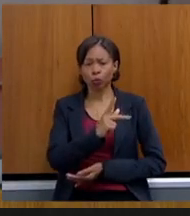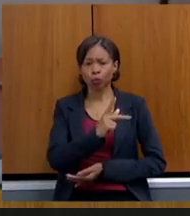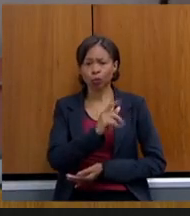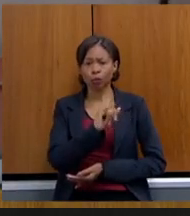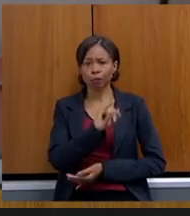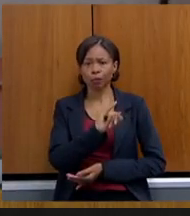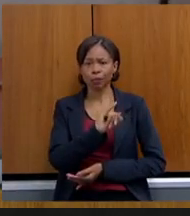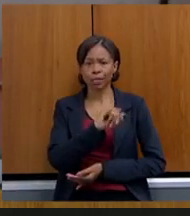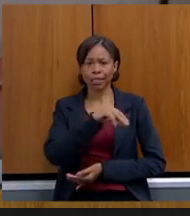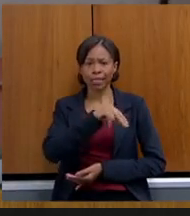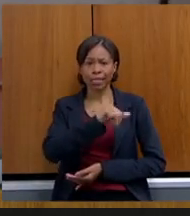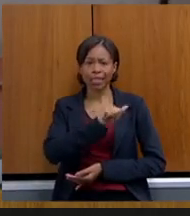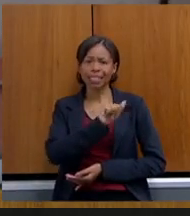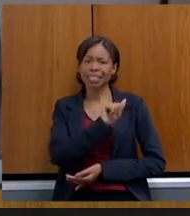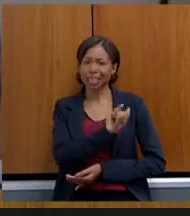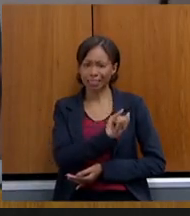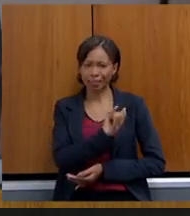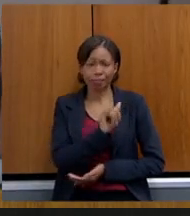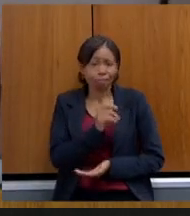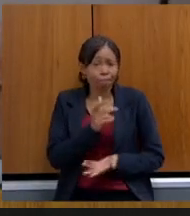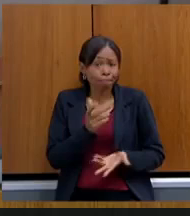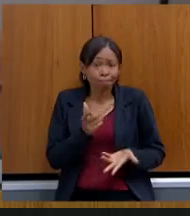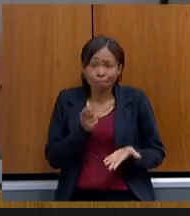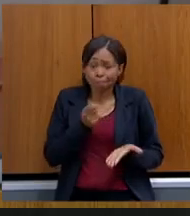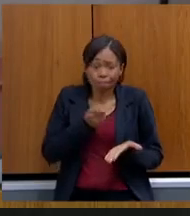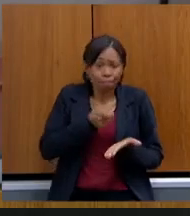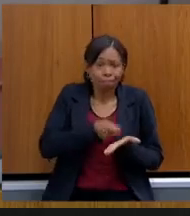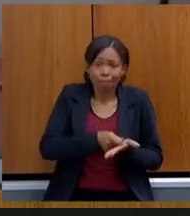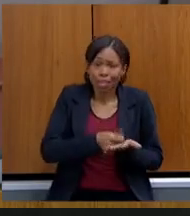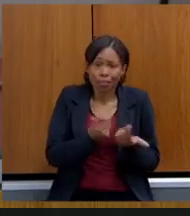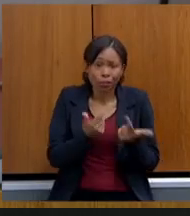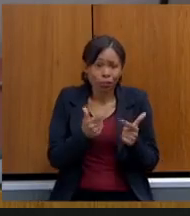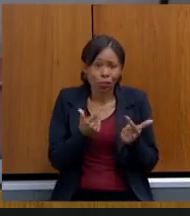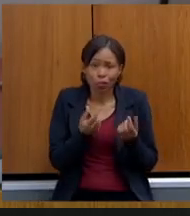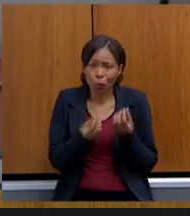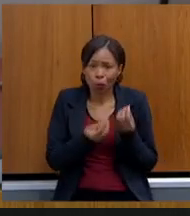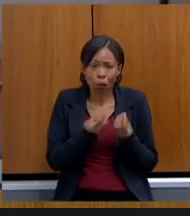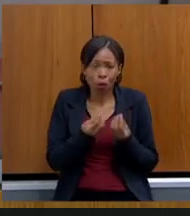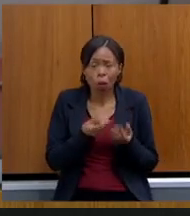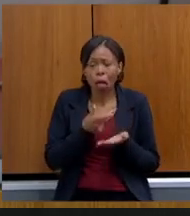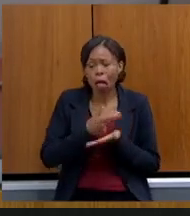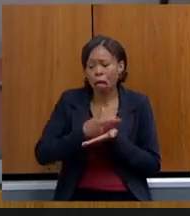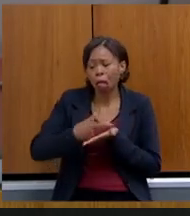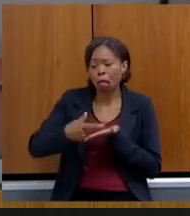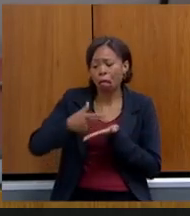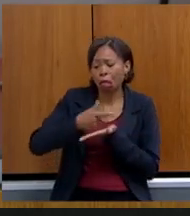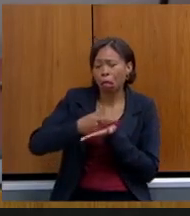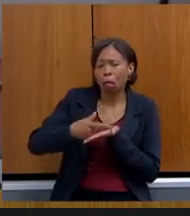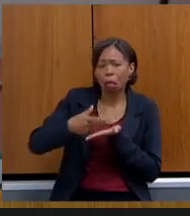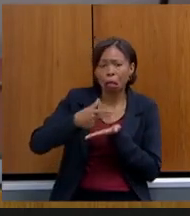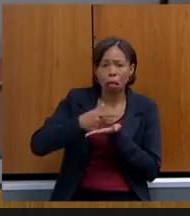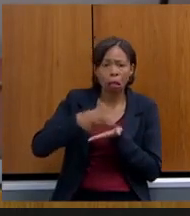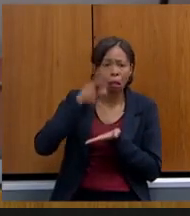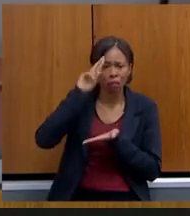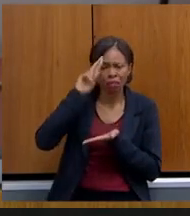do que nós não permite que com o Uruguai confio gás eles tinham que mendigar que a administração anterior autorizou é muito difícil